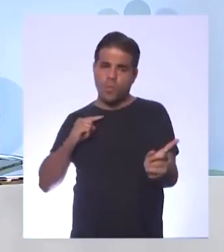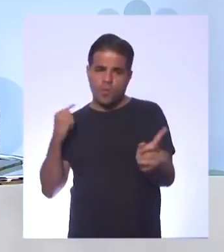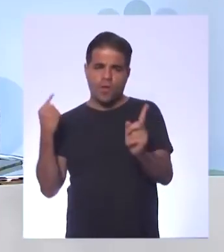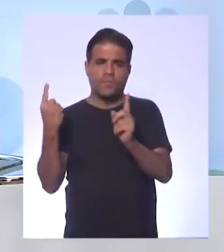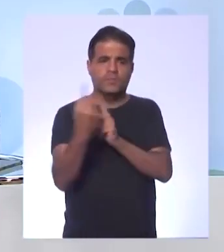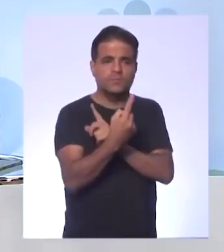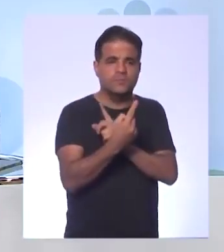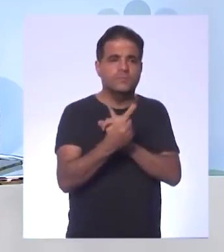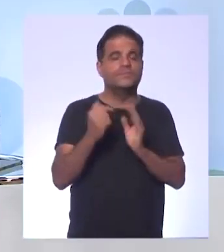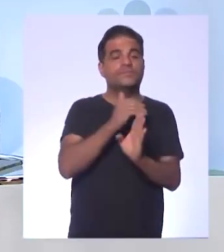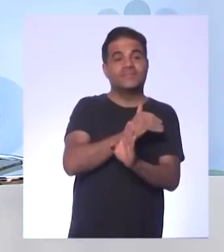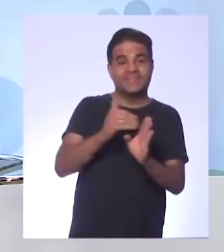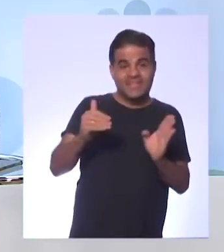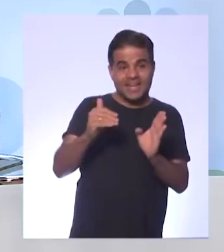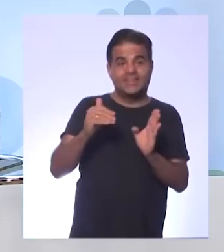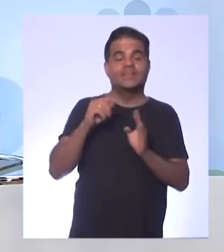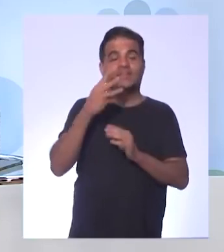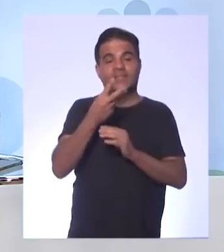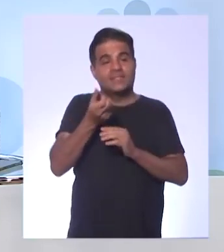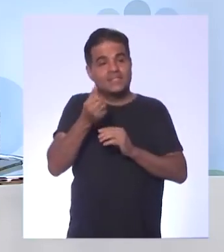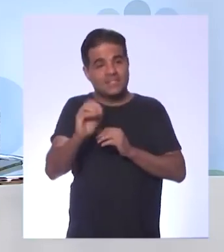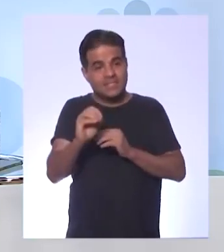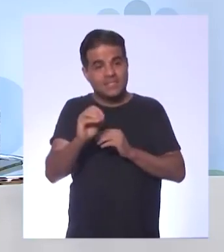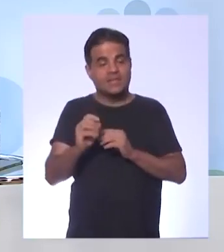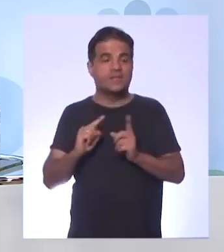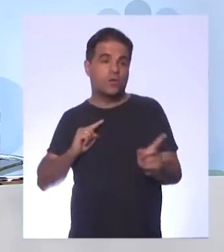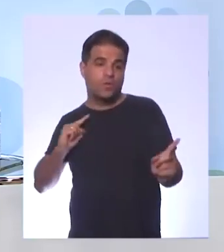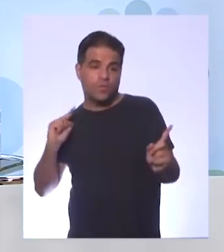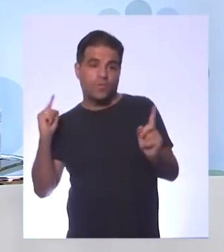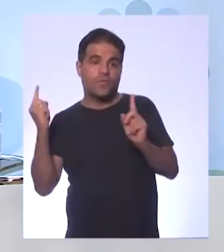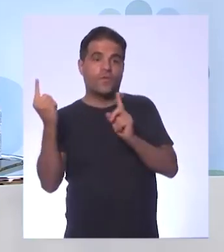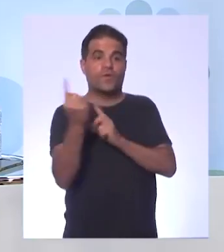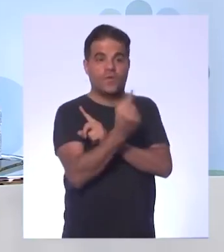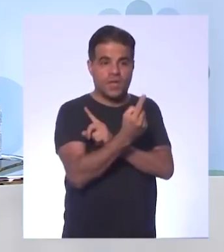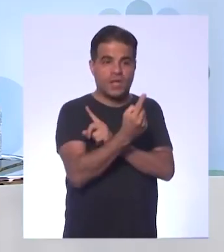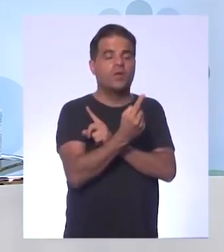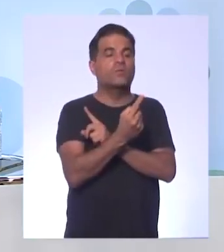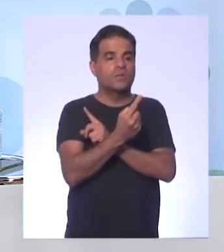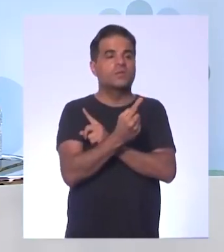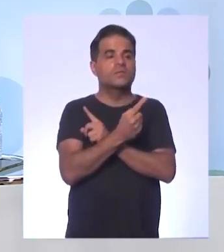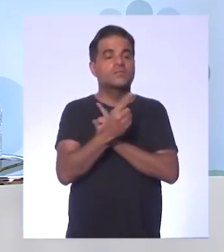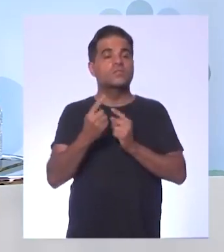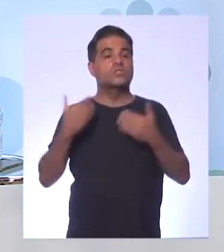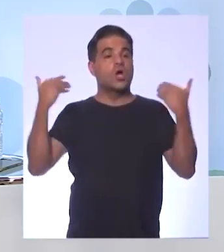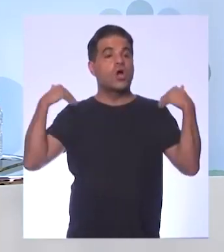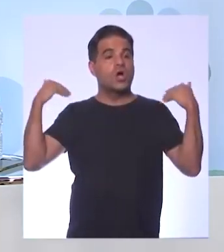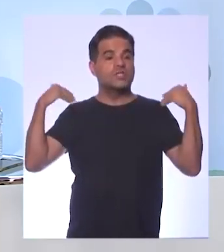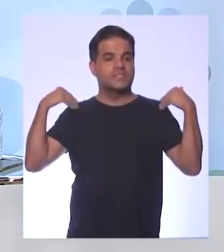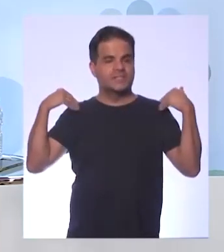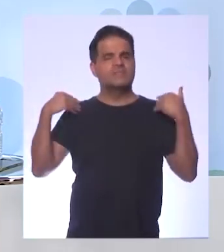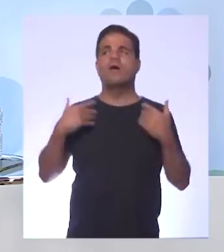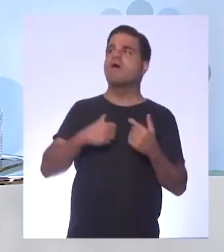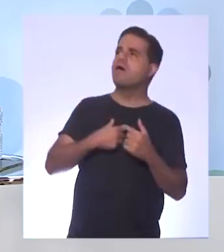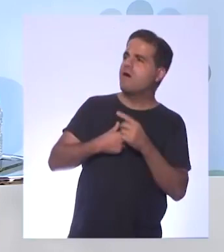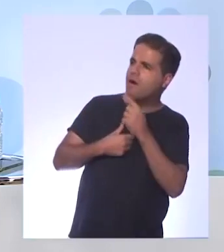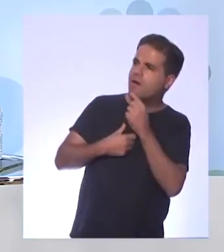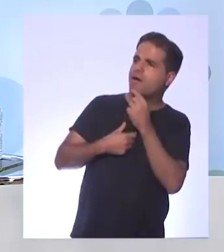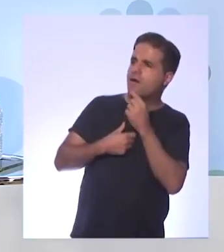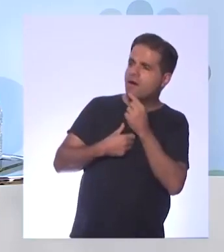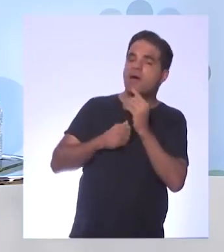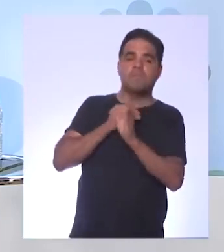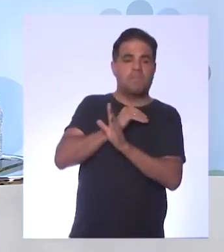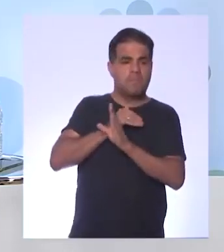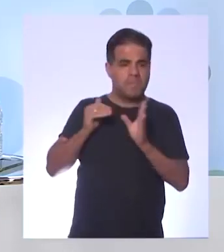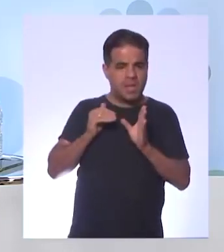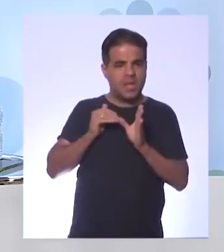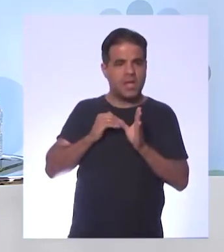meia volta, é metade daquele de 360. Então, eu vou girar e eu vou virar ao contrário, de costas para o que eu estava. Então meia volta é